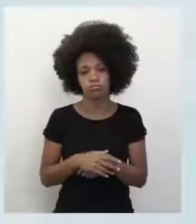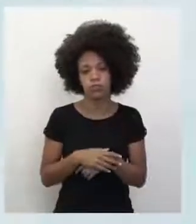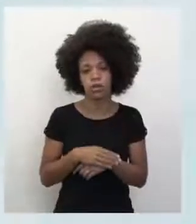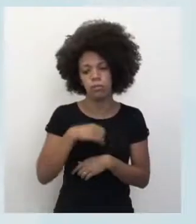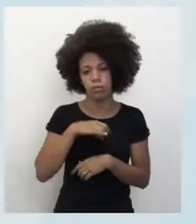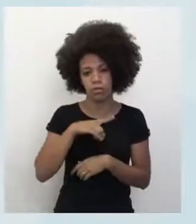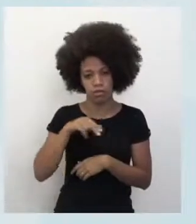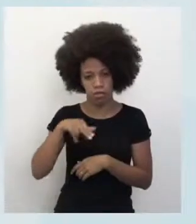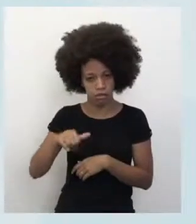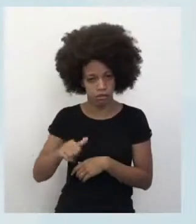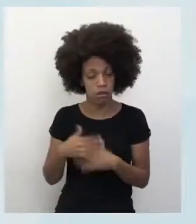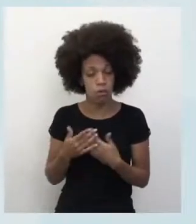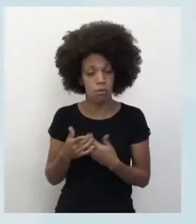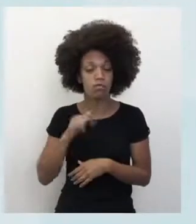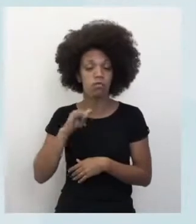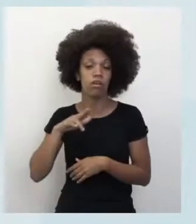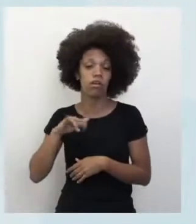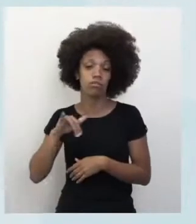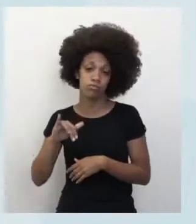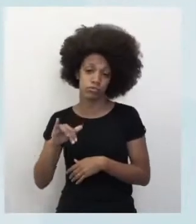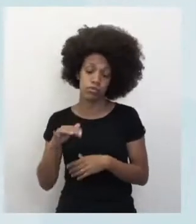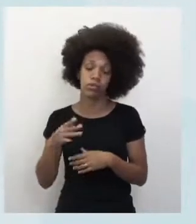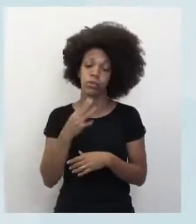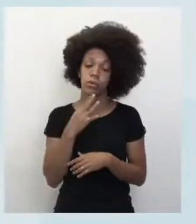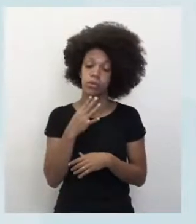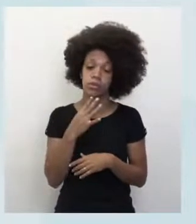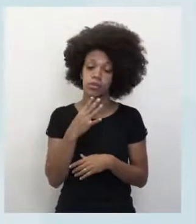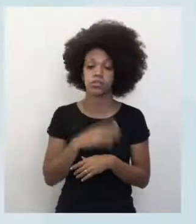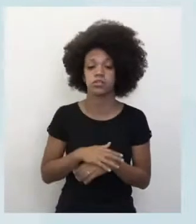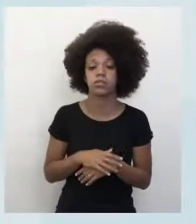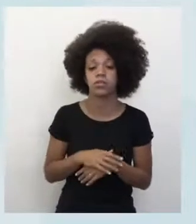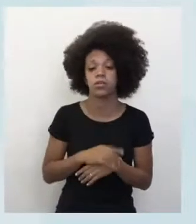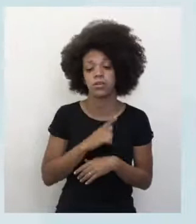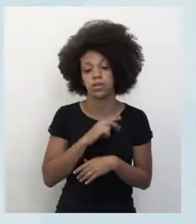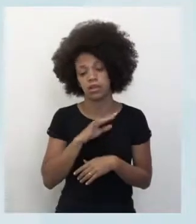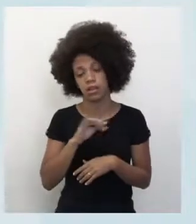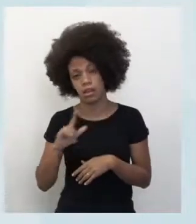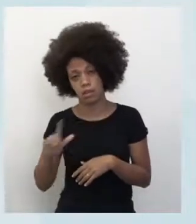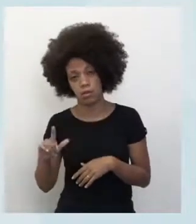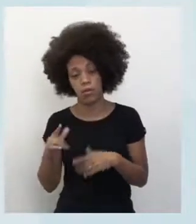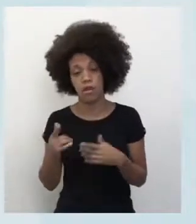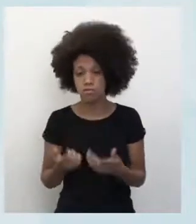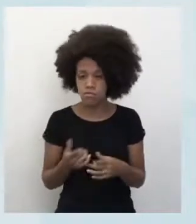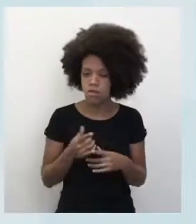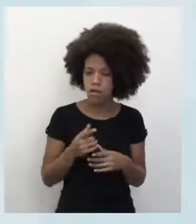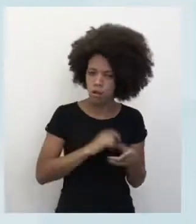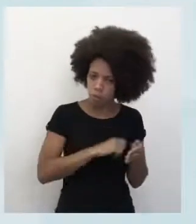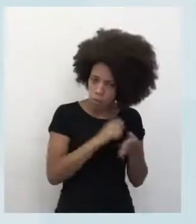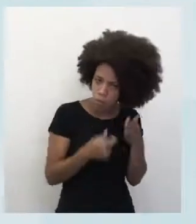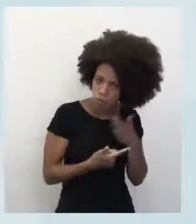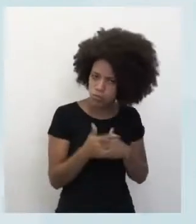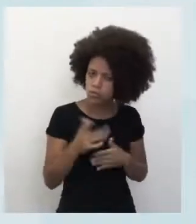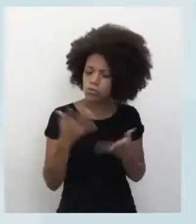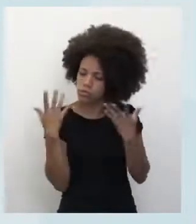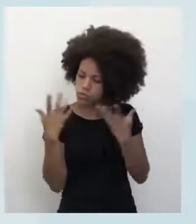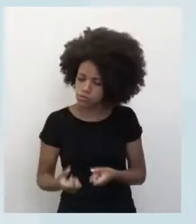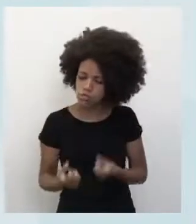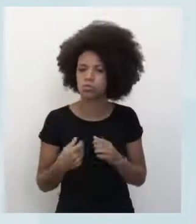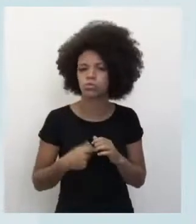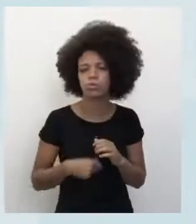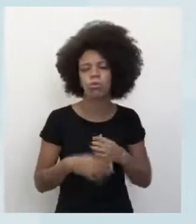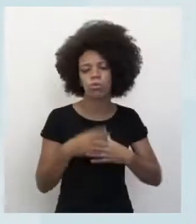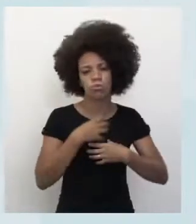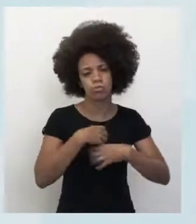aconteceu quando Gaudí conheceu Guel, rico industrial que apoiou as suas ideias. Olha que bom, foi um mecenas para o Gaudí.